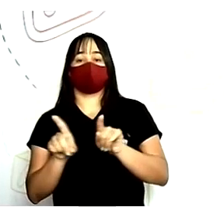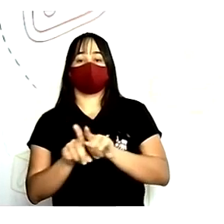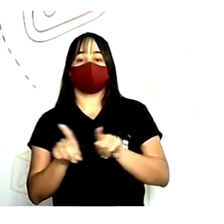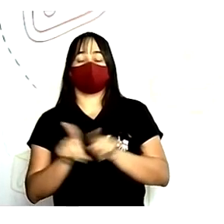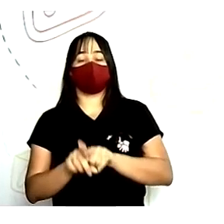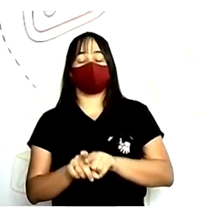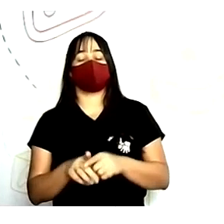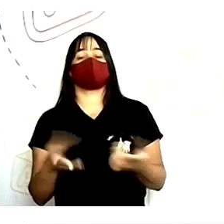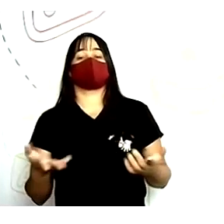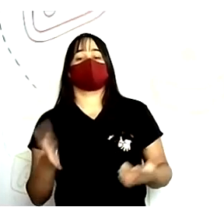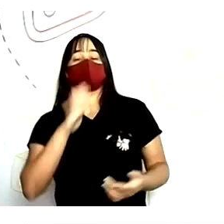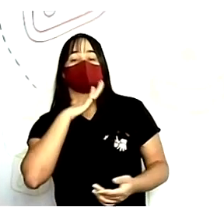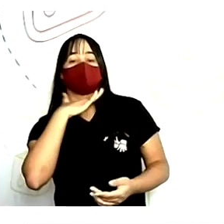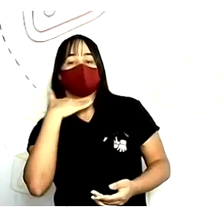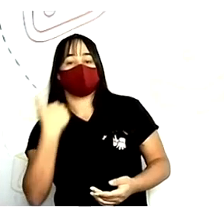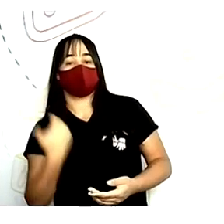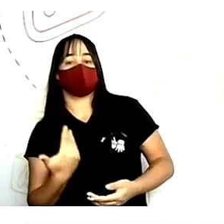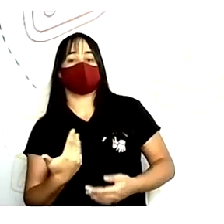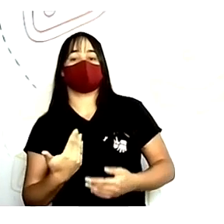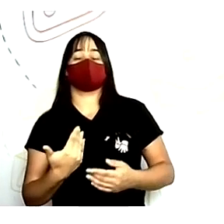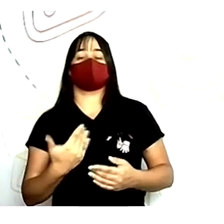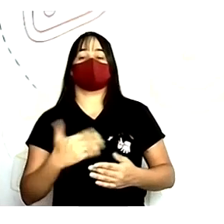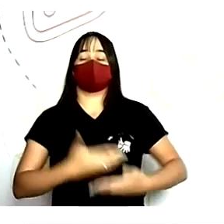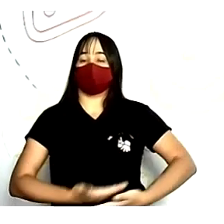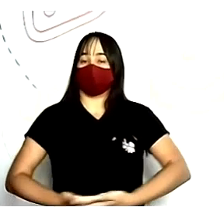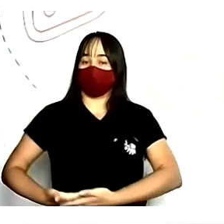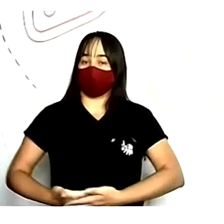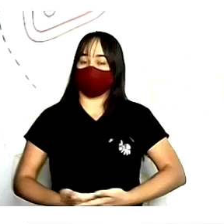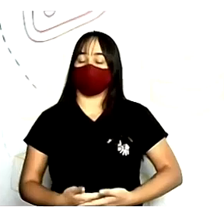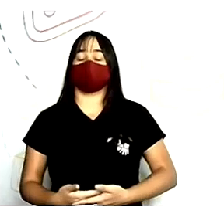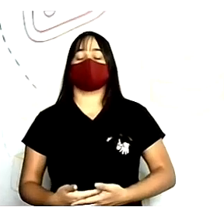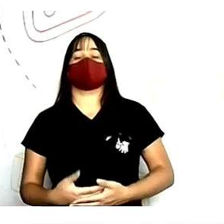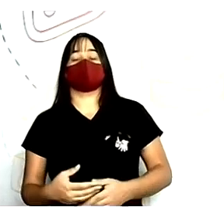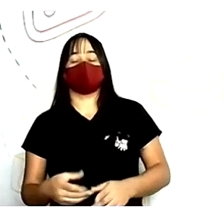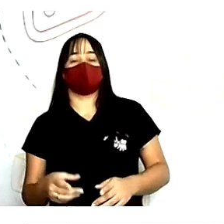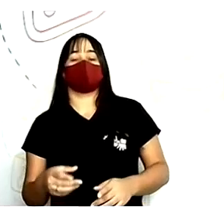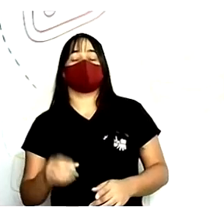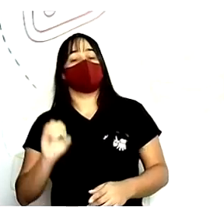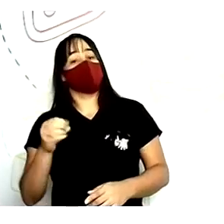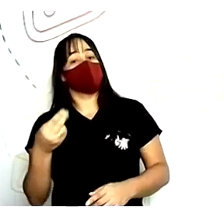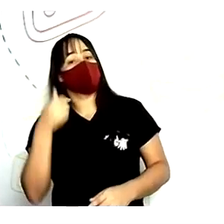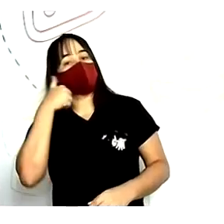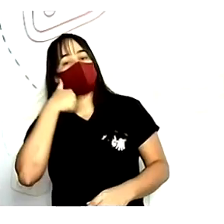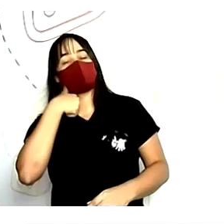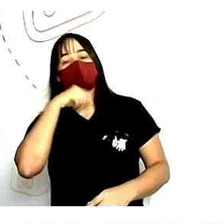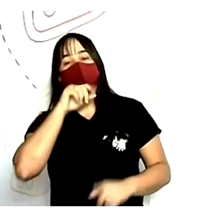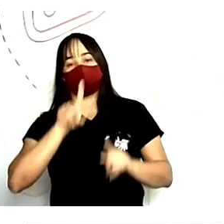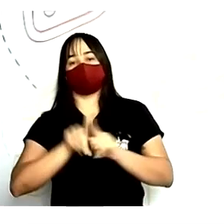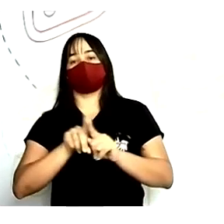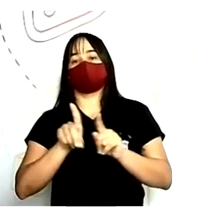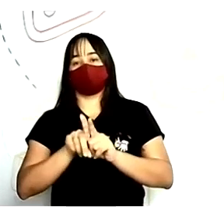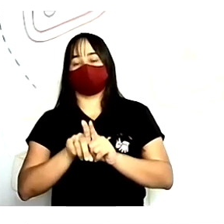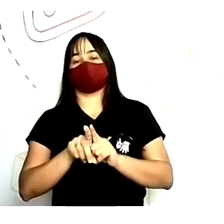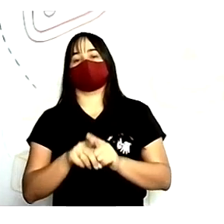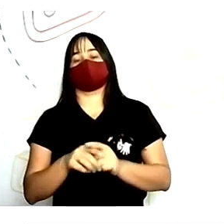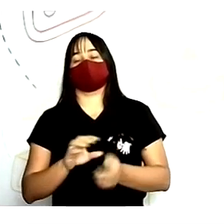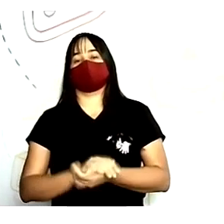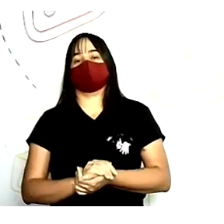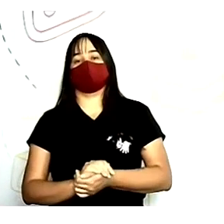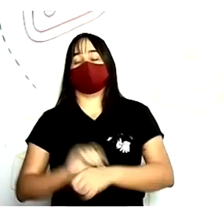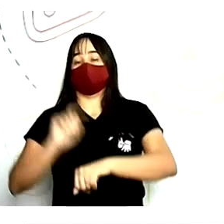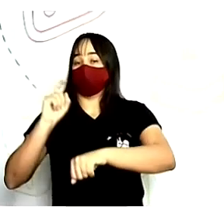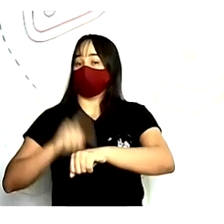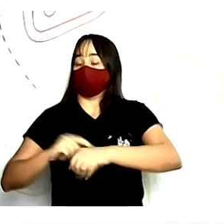mortalidade materna aumenta muito o risco da mãe não conseguir sobreviver durante o parto. Pode acontecer também